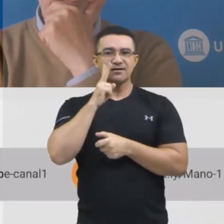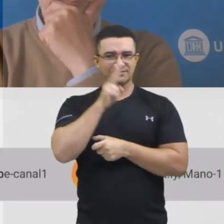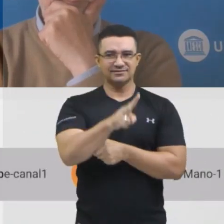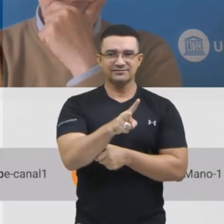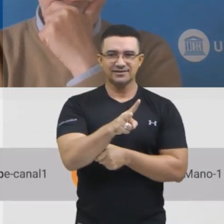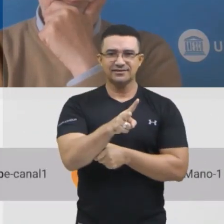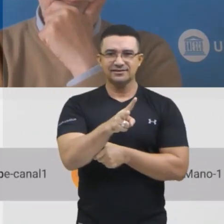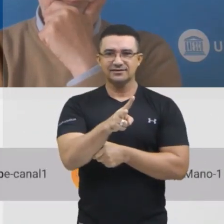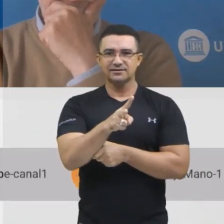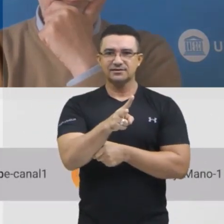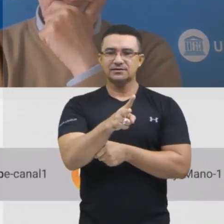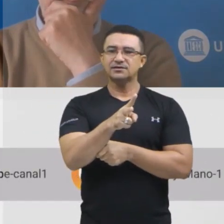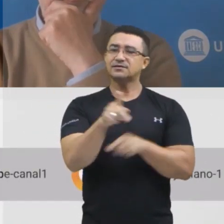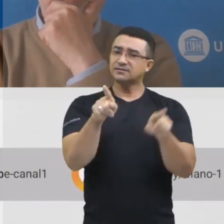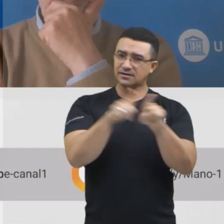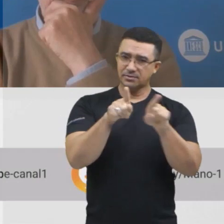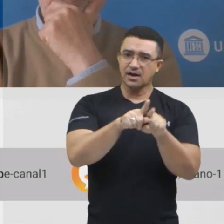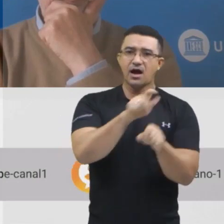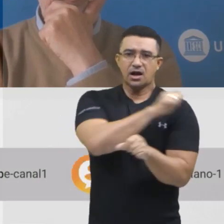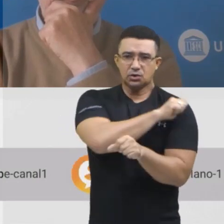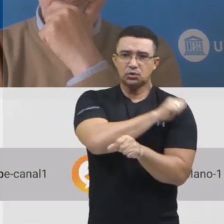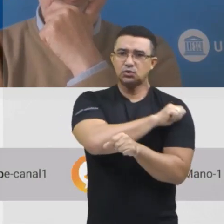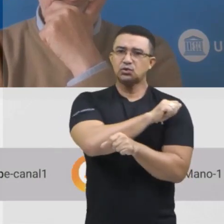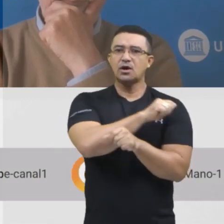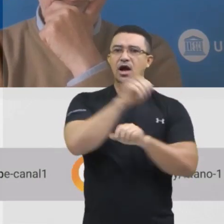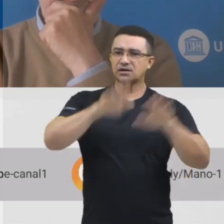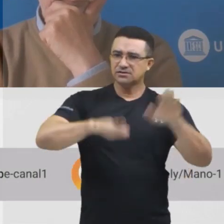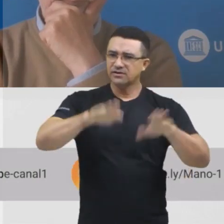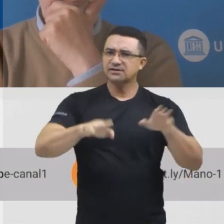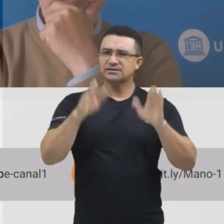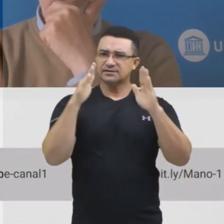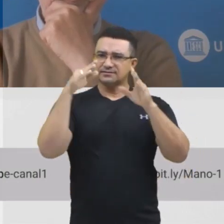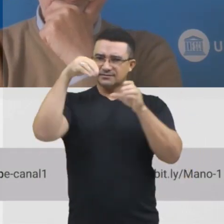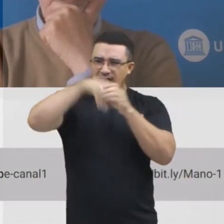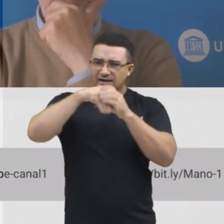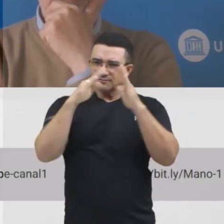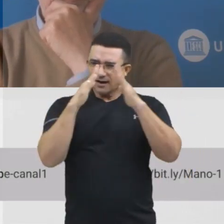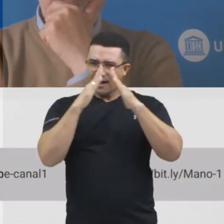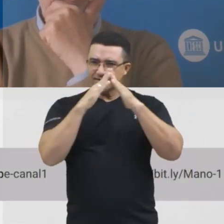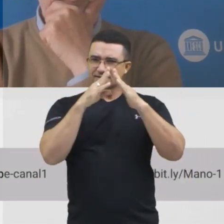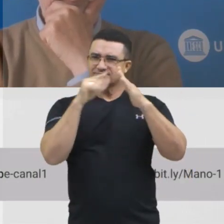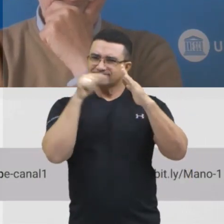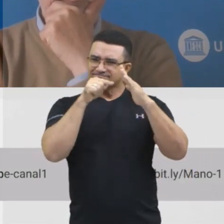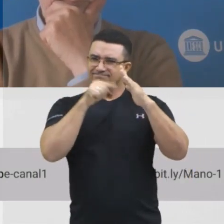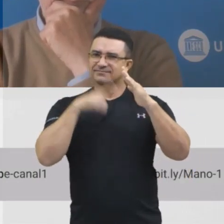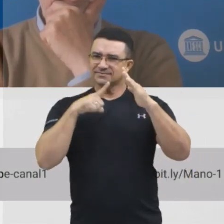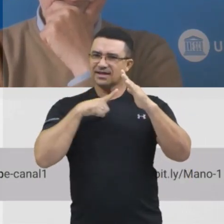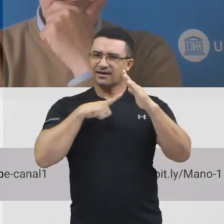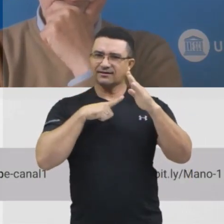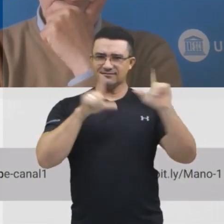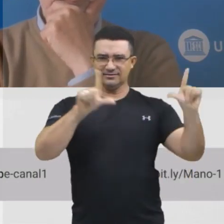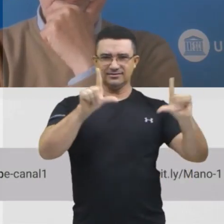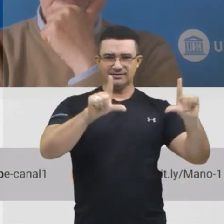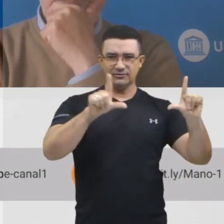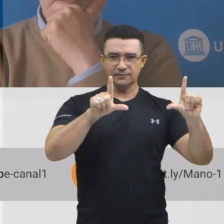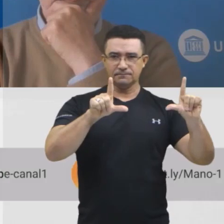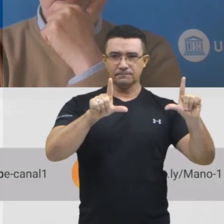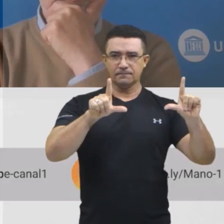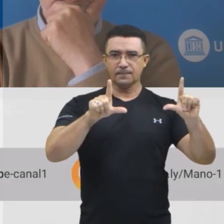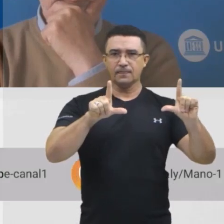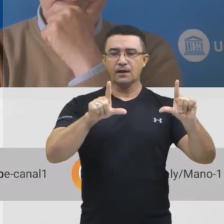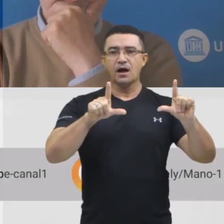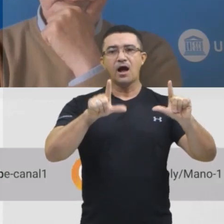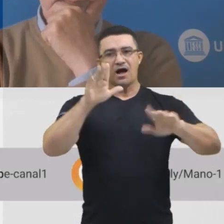Provavelmente, em sua maioria, os nossos alunos terão uma TV dentro da sua casa. O que é mais difícil, a questão